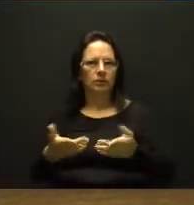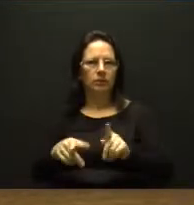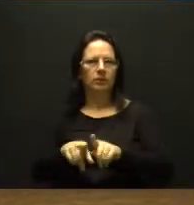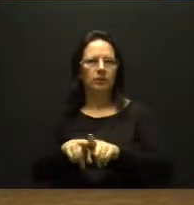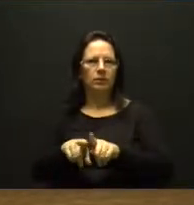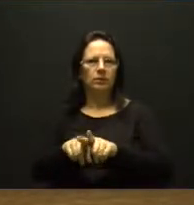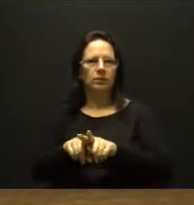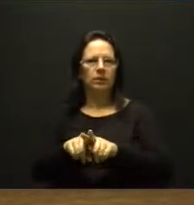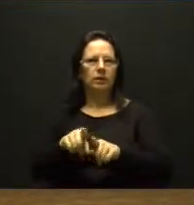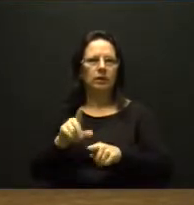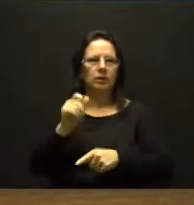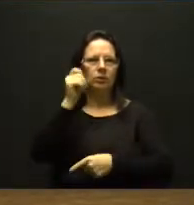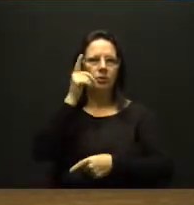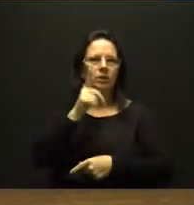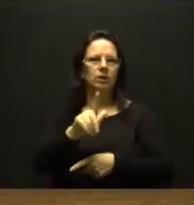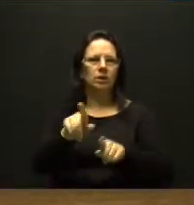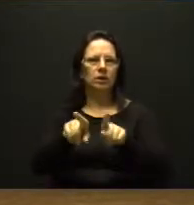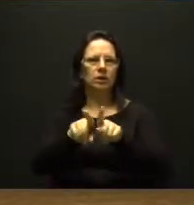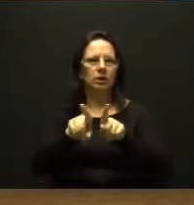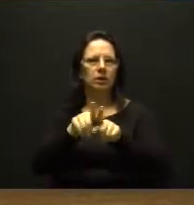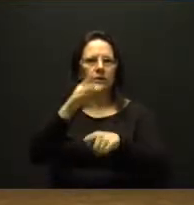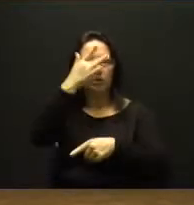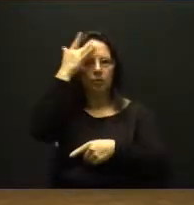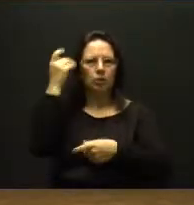têm conseguido ajuda